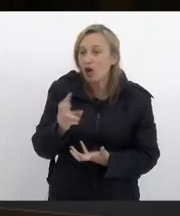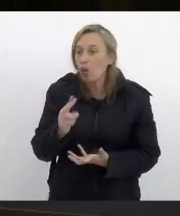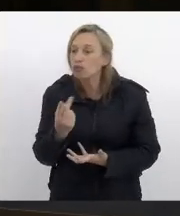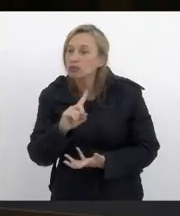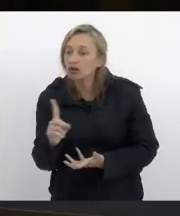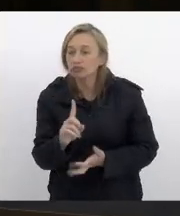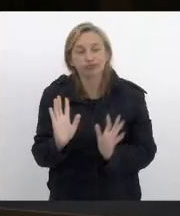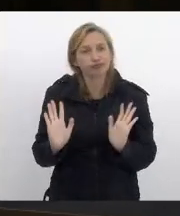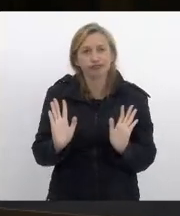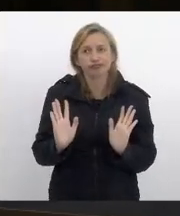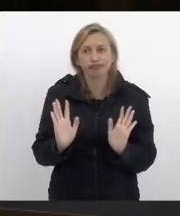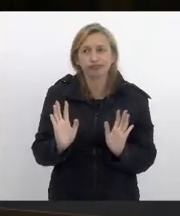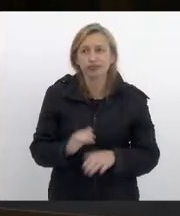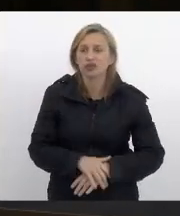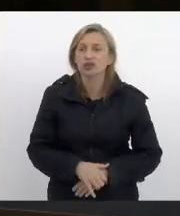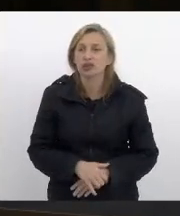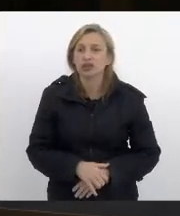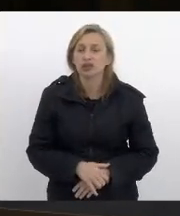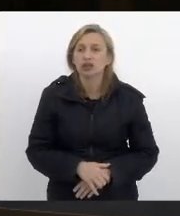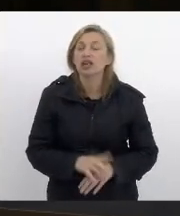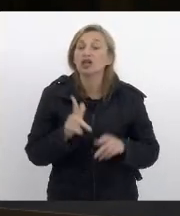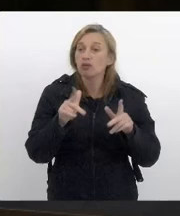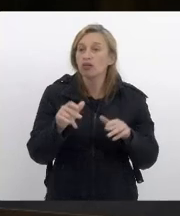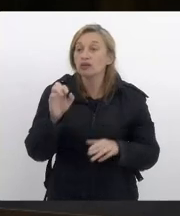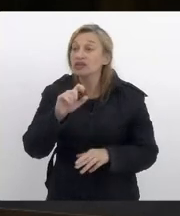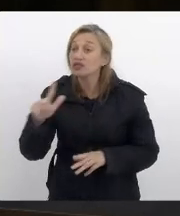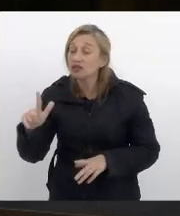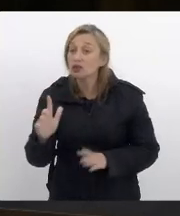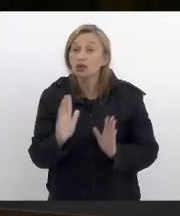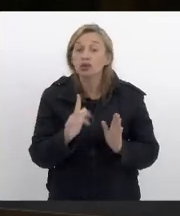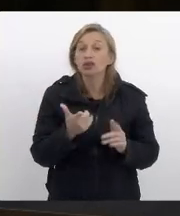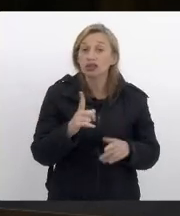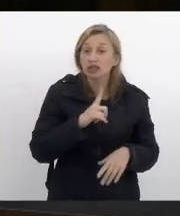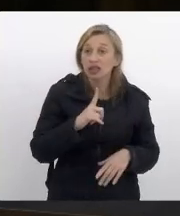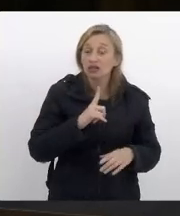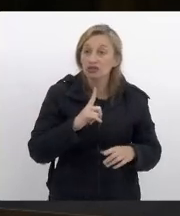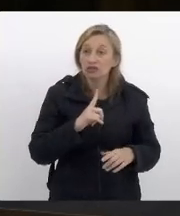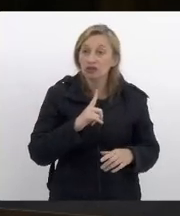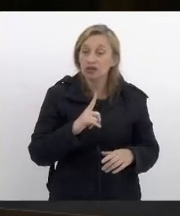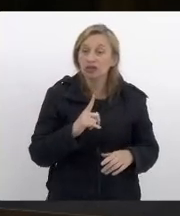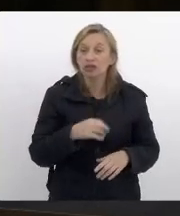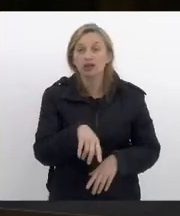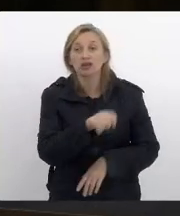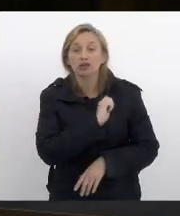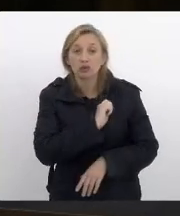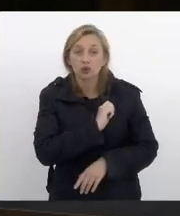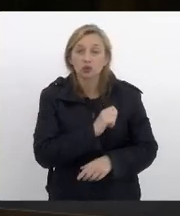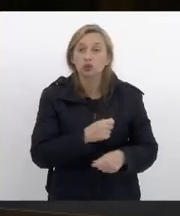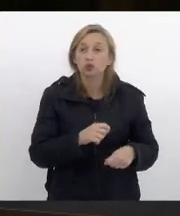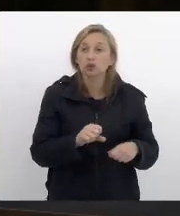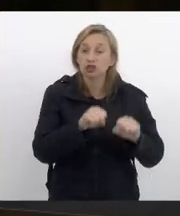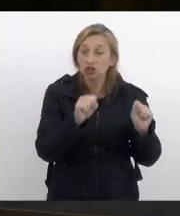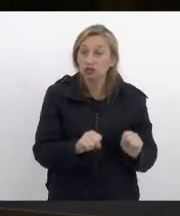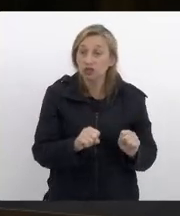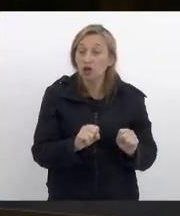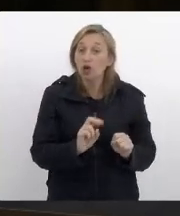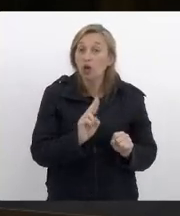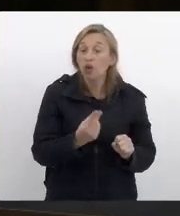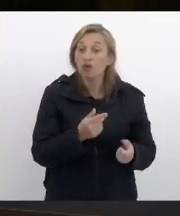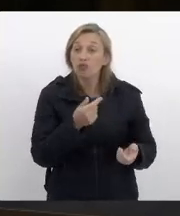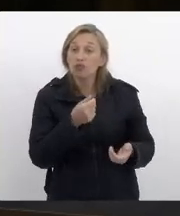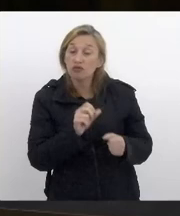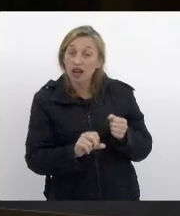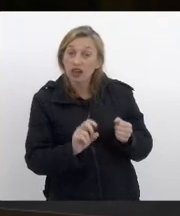como foi... dos civis. Houve uma imposição do regime de recuperação fiscal, ou faz ou não